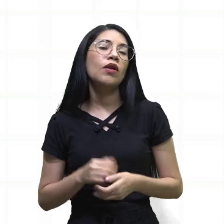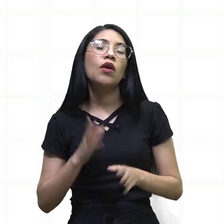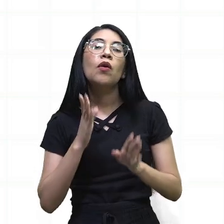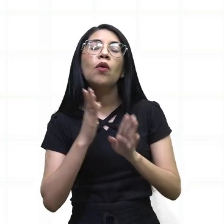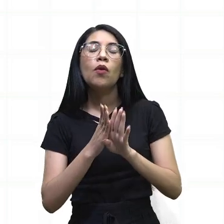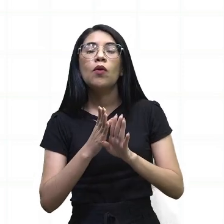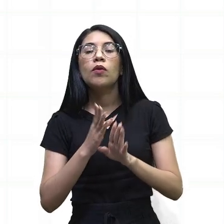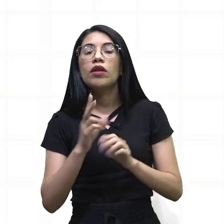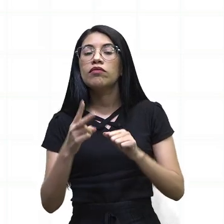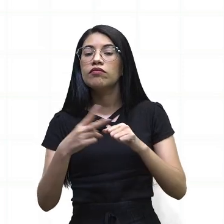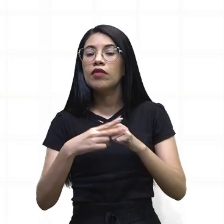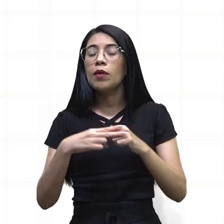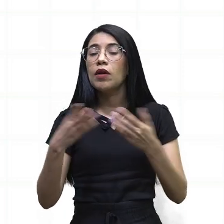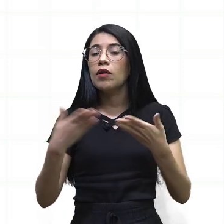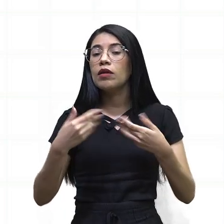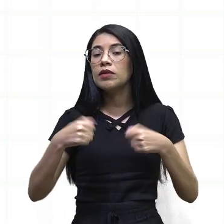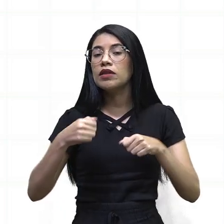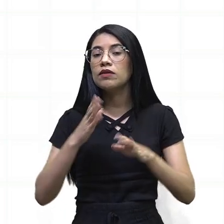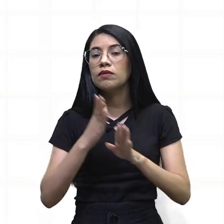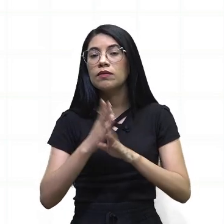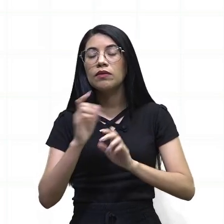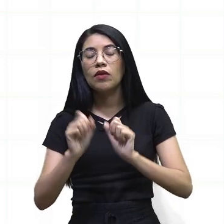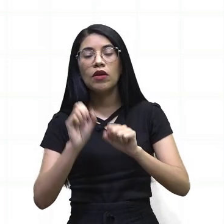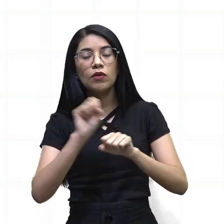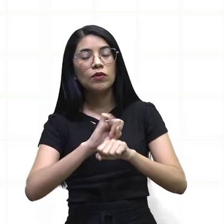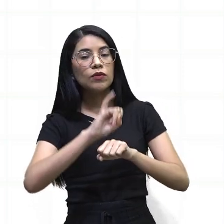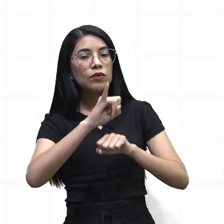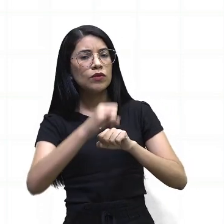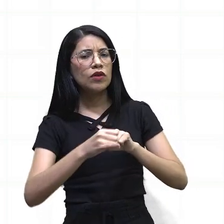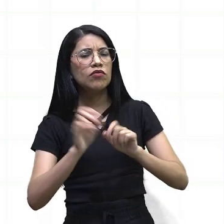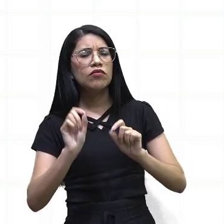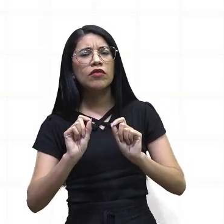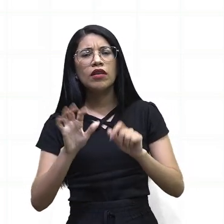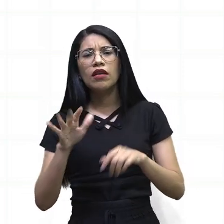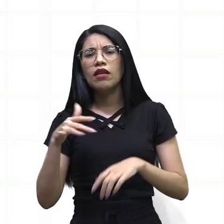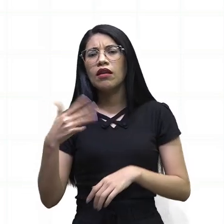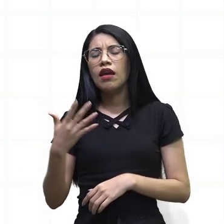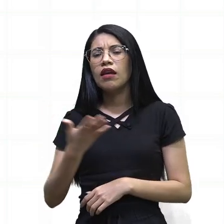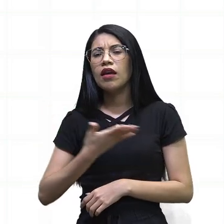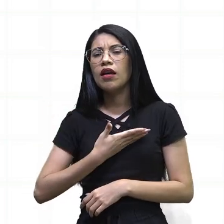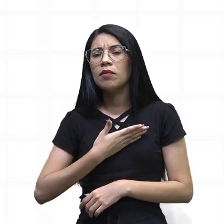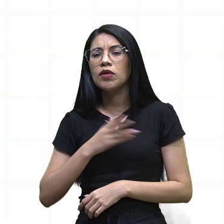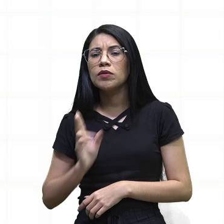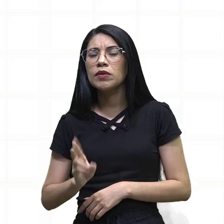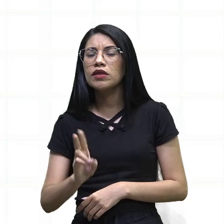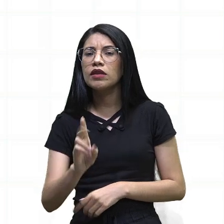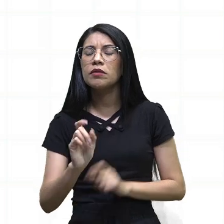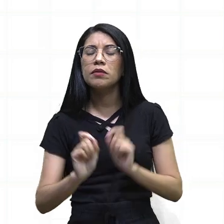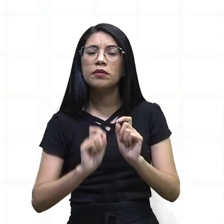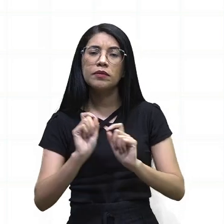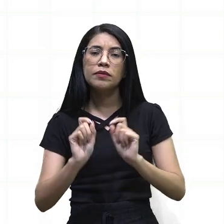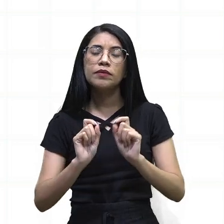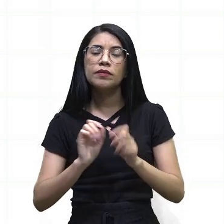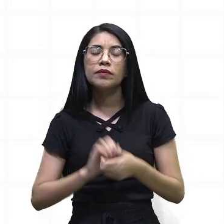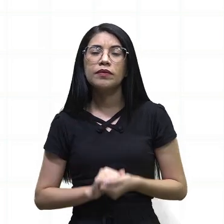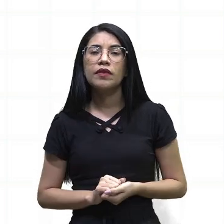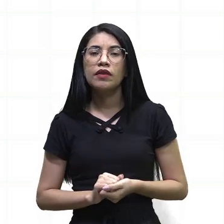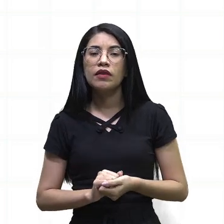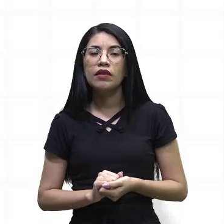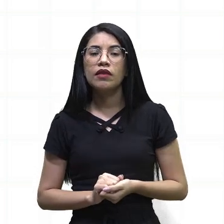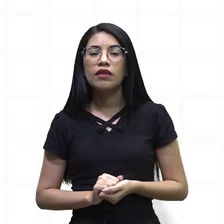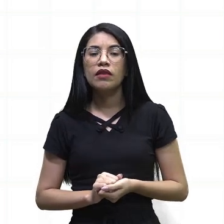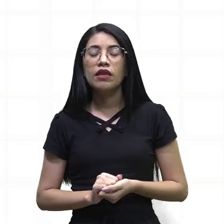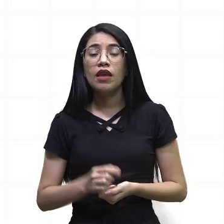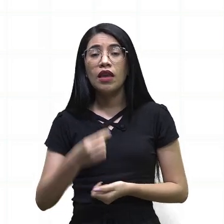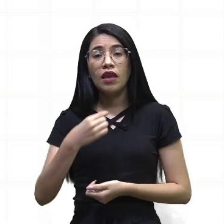meu verbo. Tenho que identificar agora o quê? O meu sujeito. Quem vai ser amigos para sempre? Quem, gente? Quem?